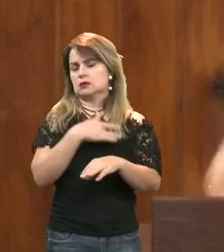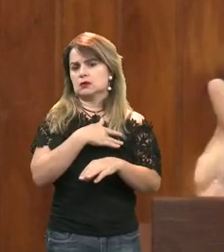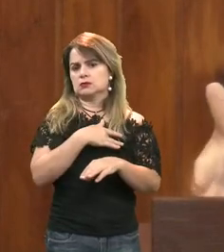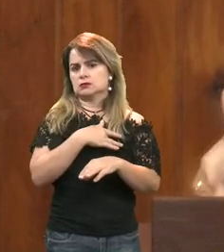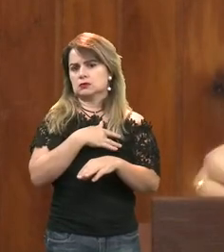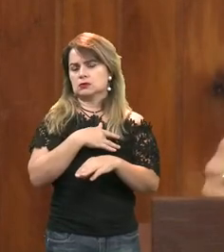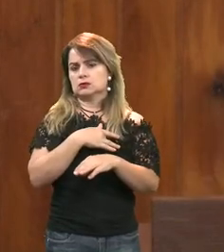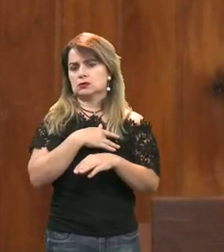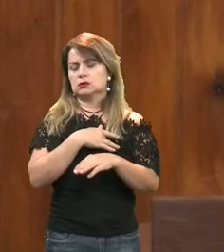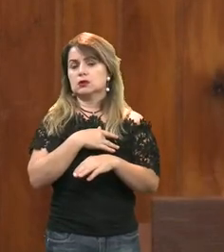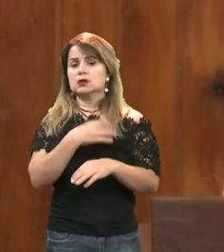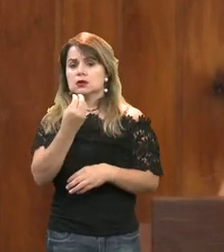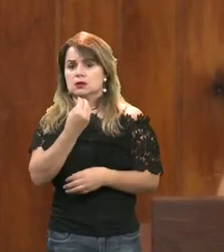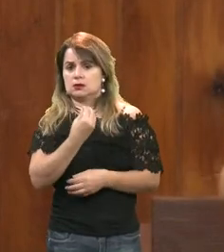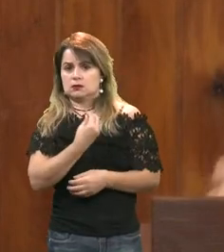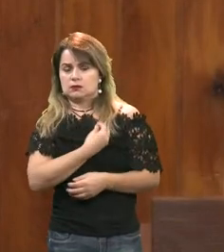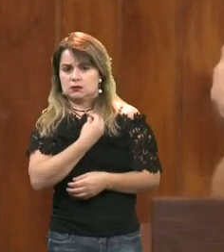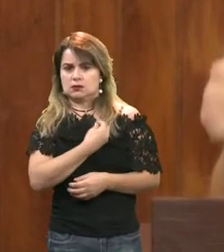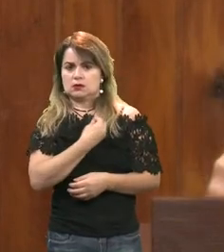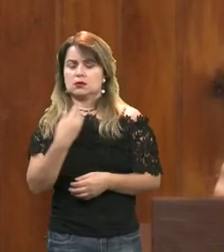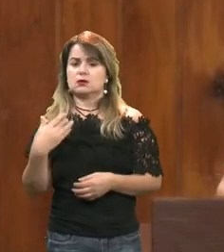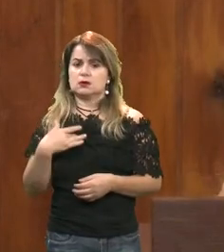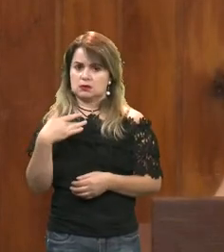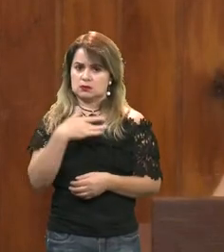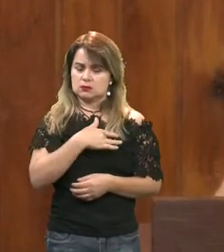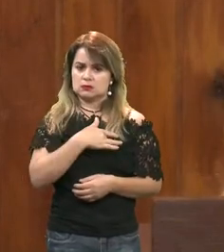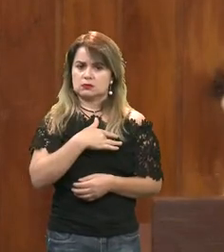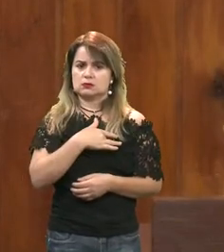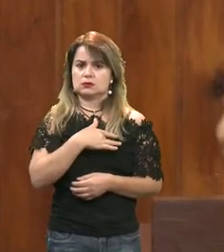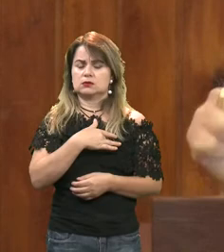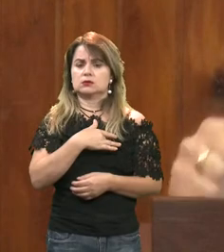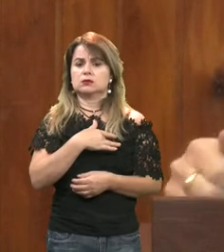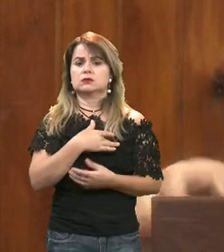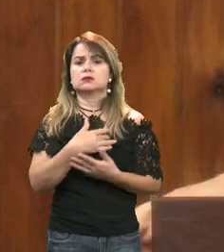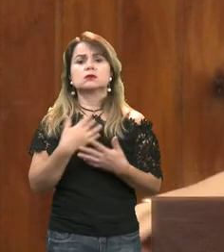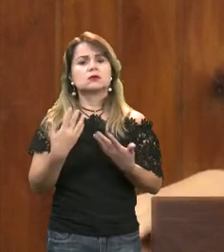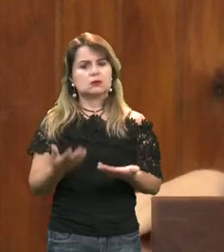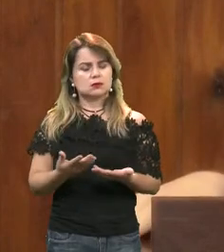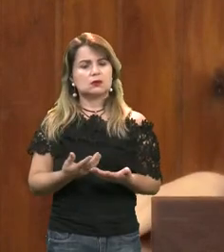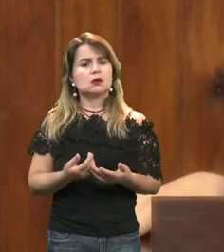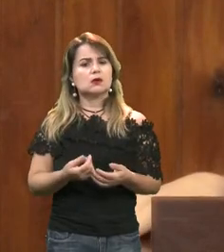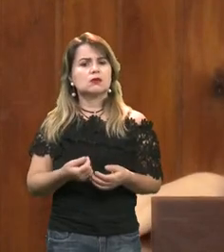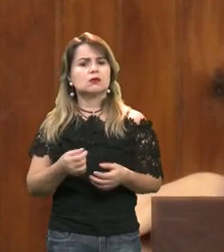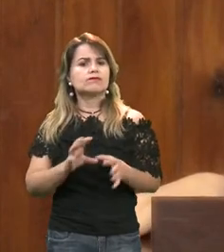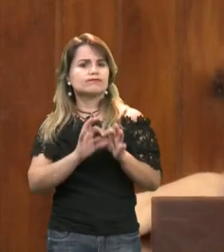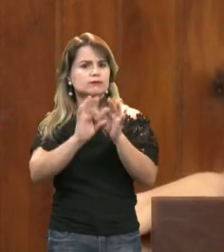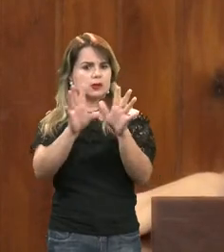A saúde é vida. E já finalizando, eu deixo um questionamento.